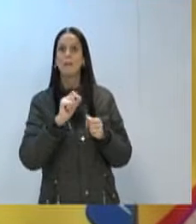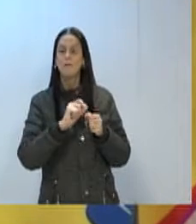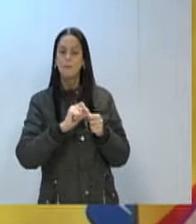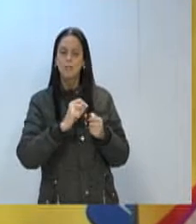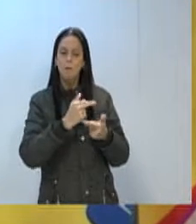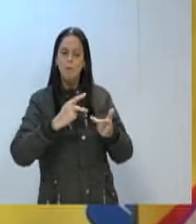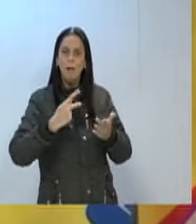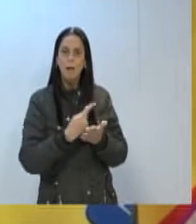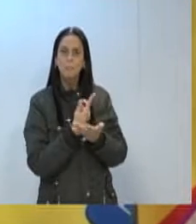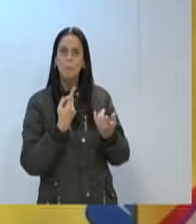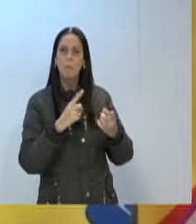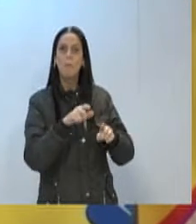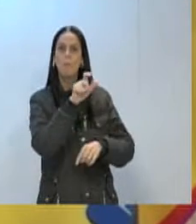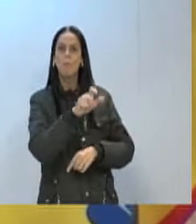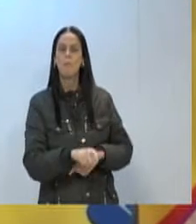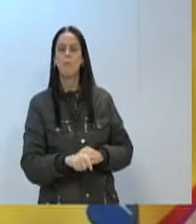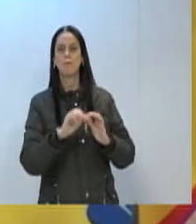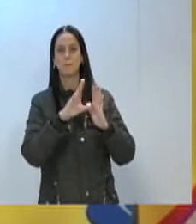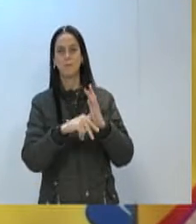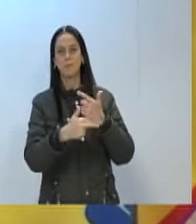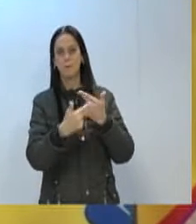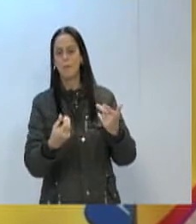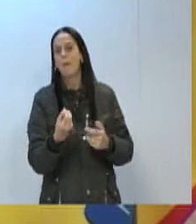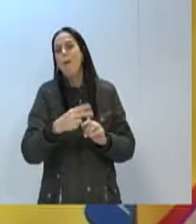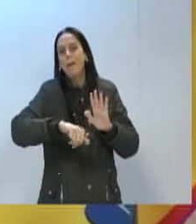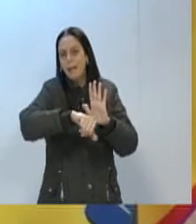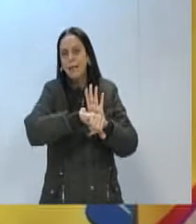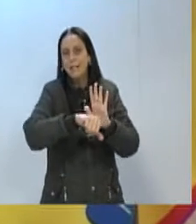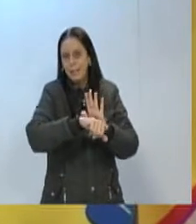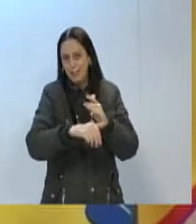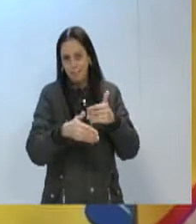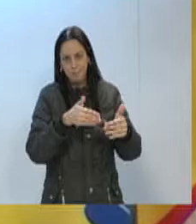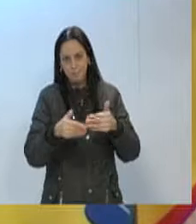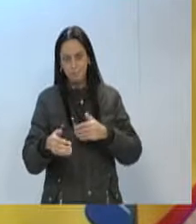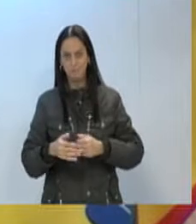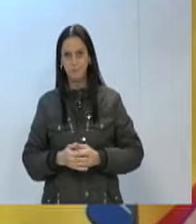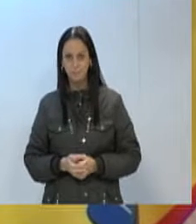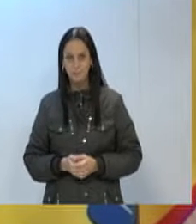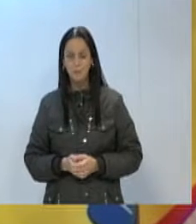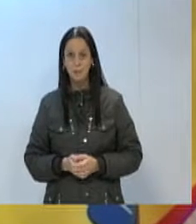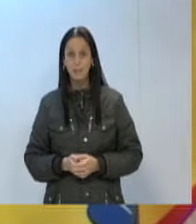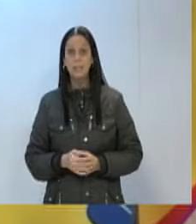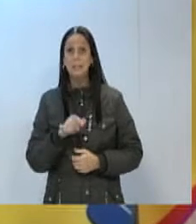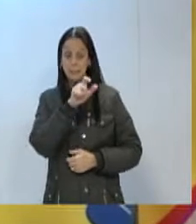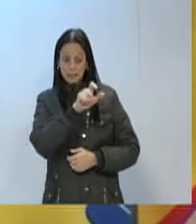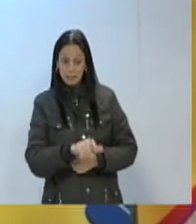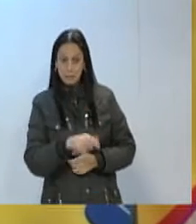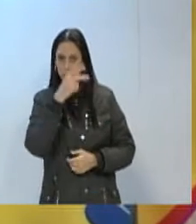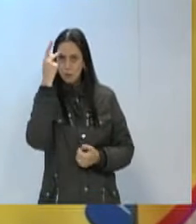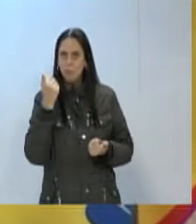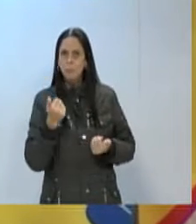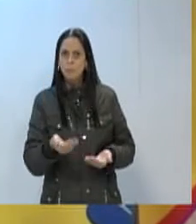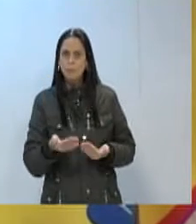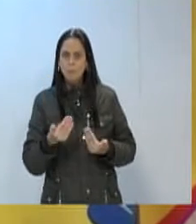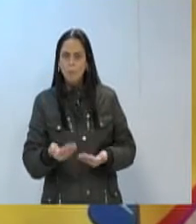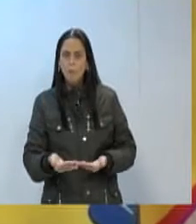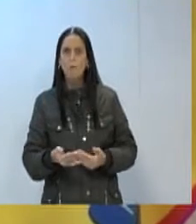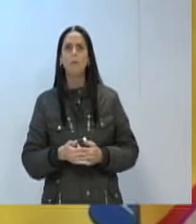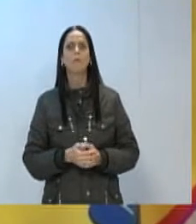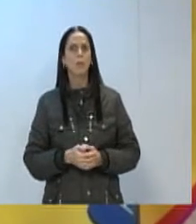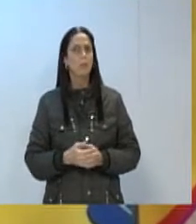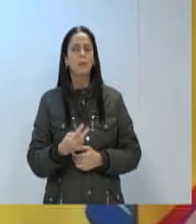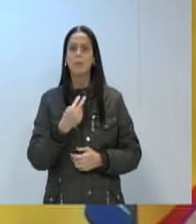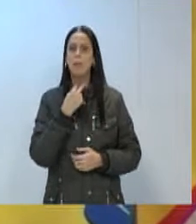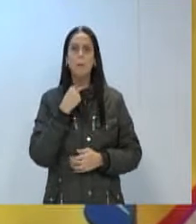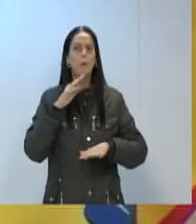dentro do presídio é estão é deixando esses presidiários muitos jovens inclusive é sem